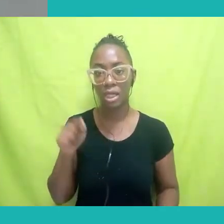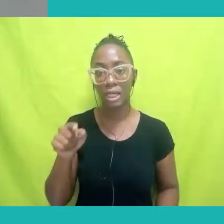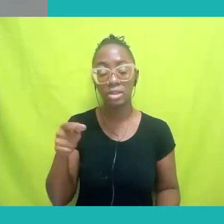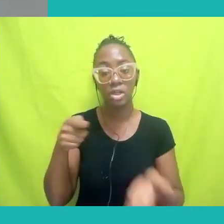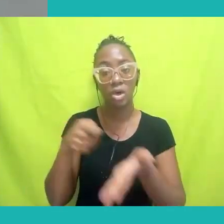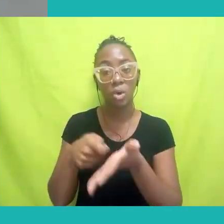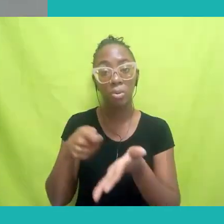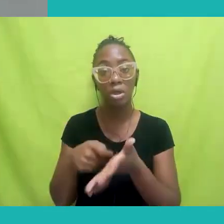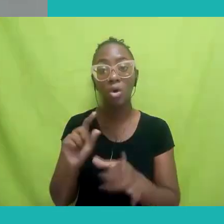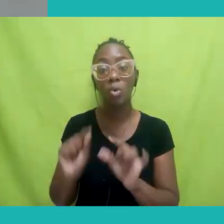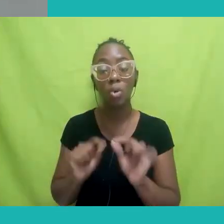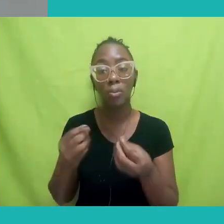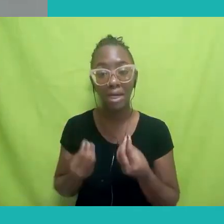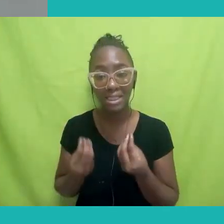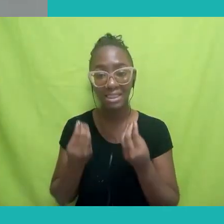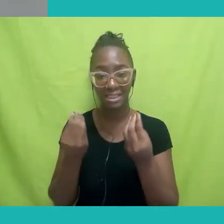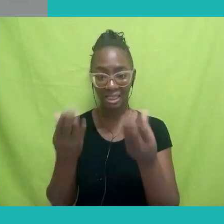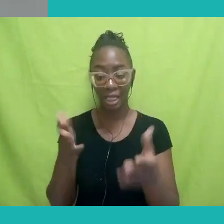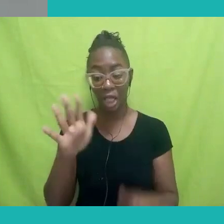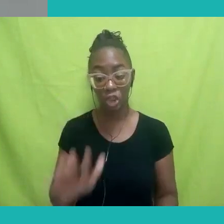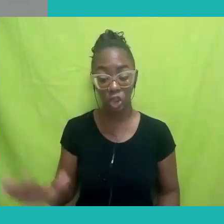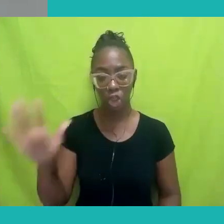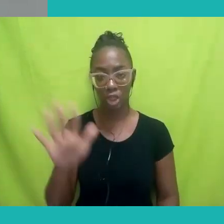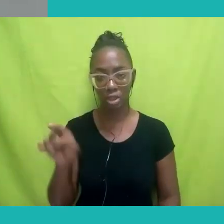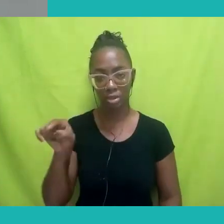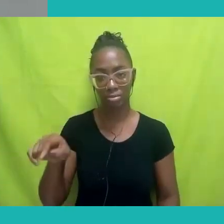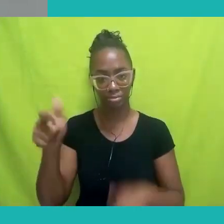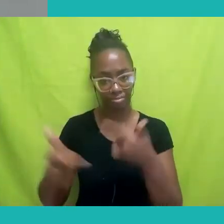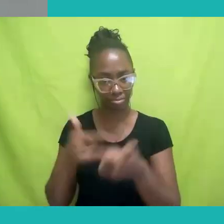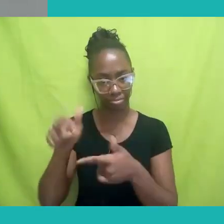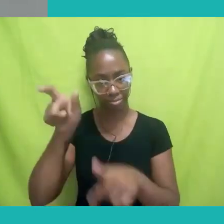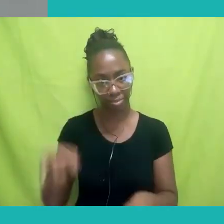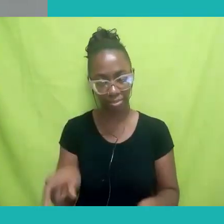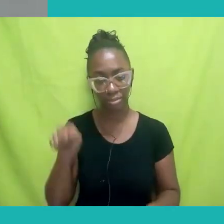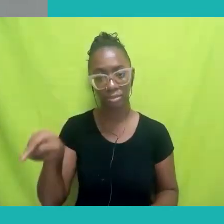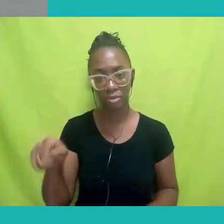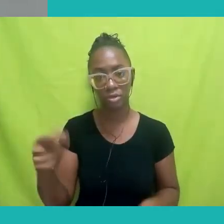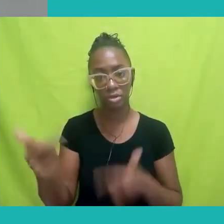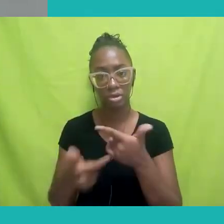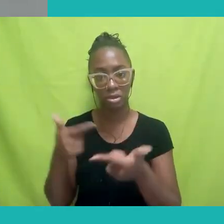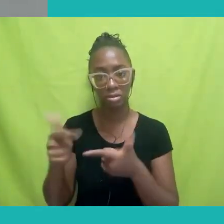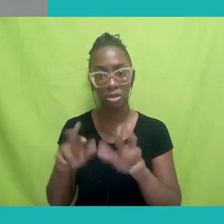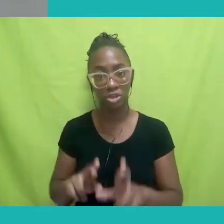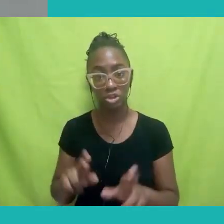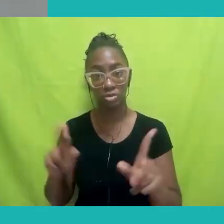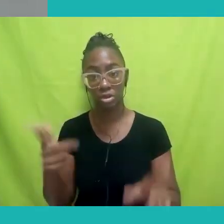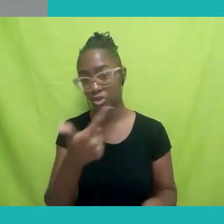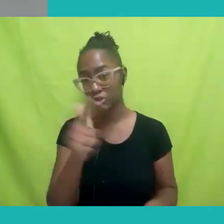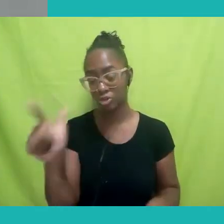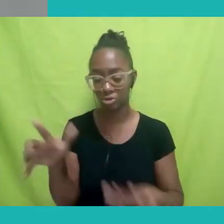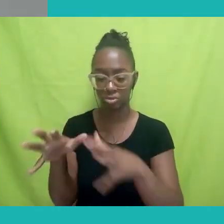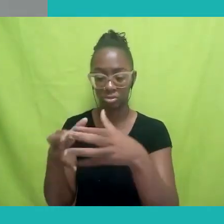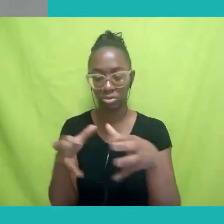uma entrega total desse trabalhador. É um trabalhador que se difere das demais